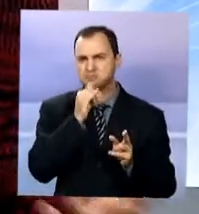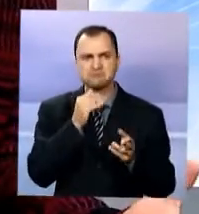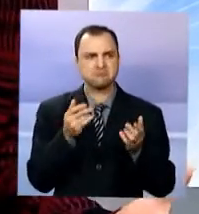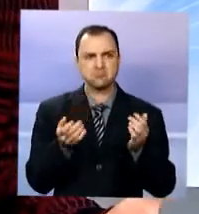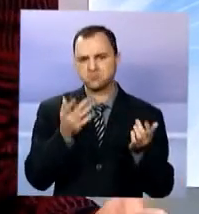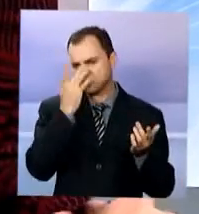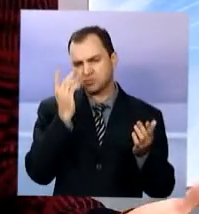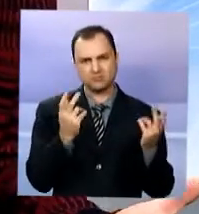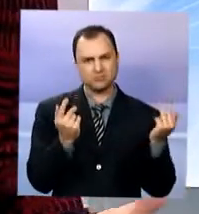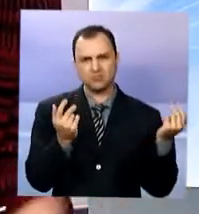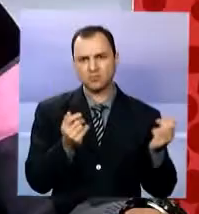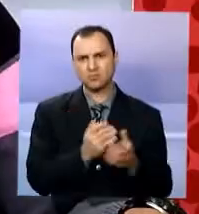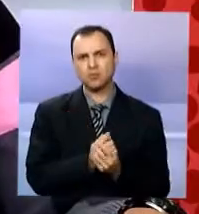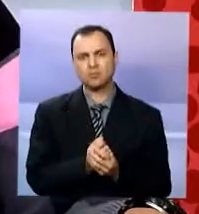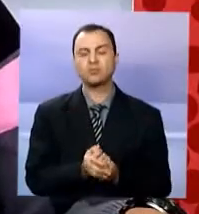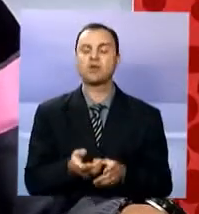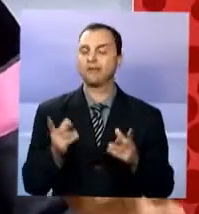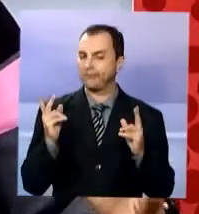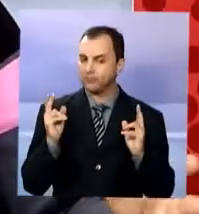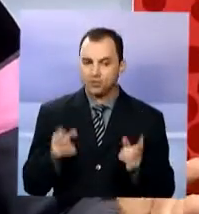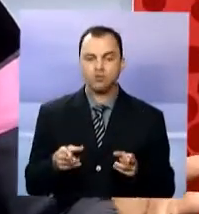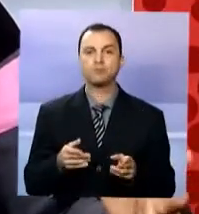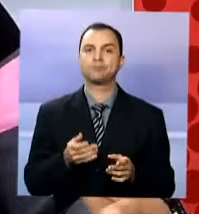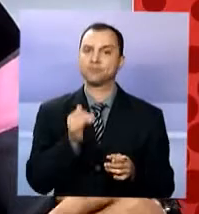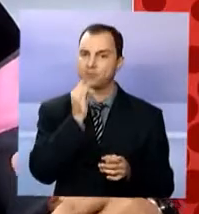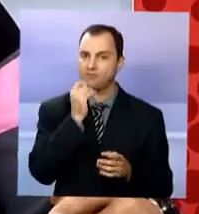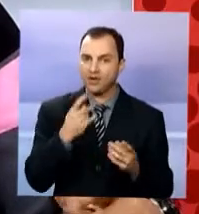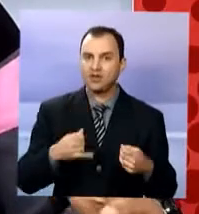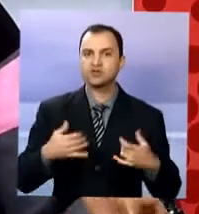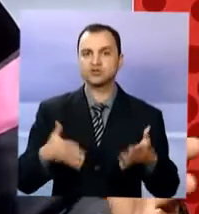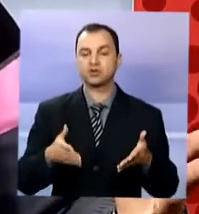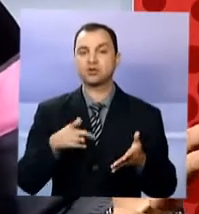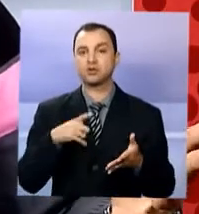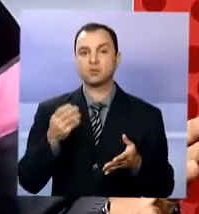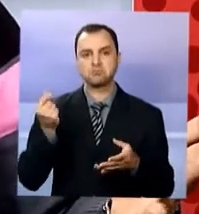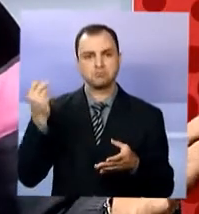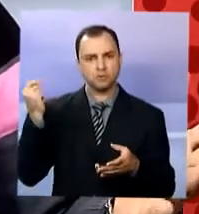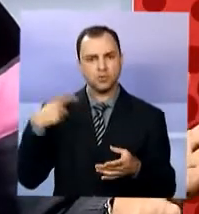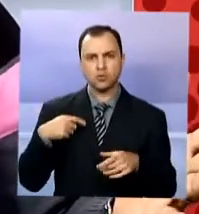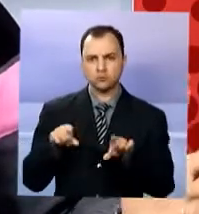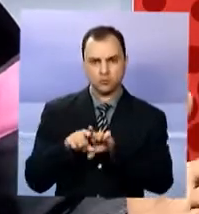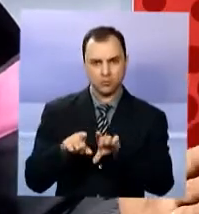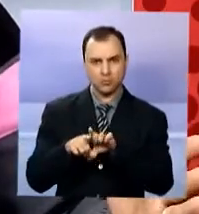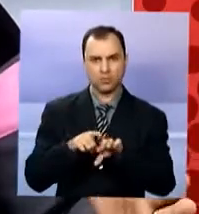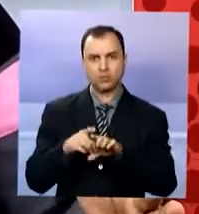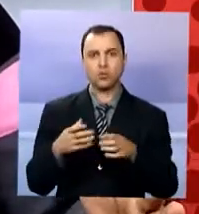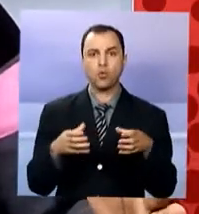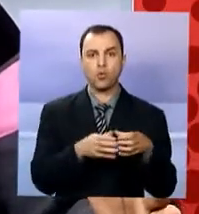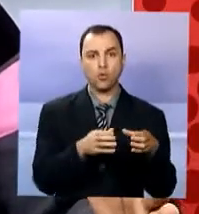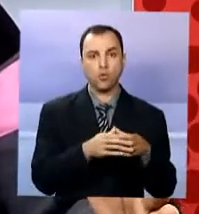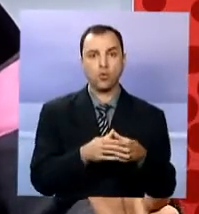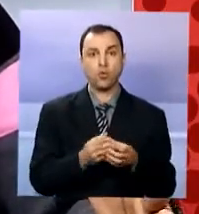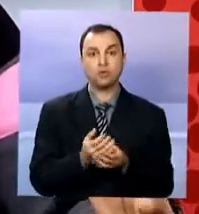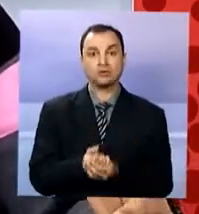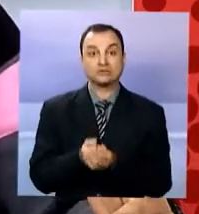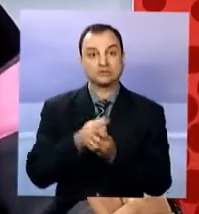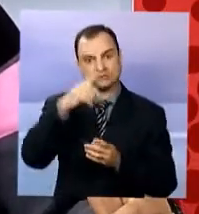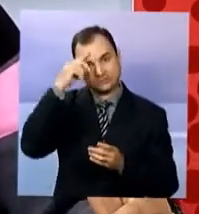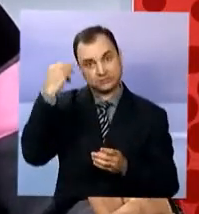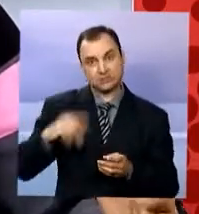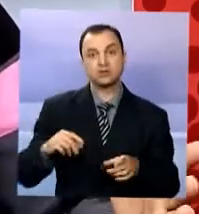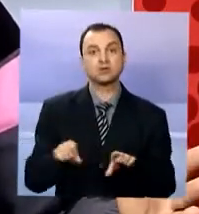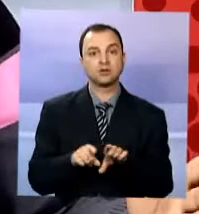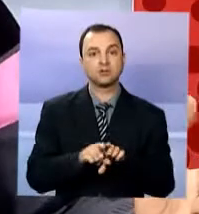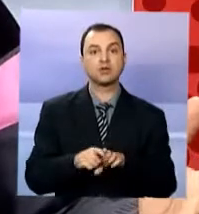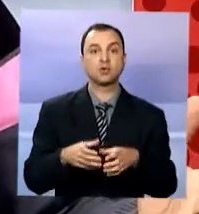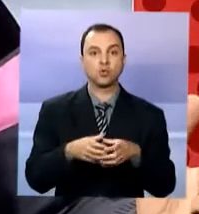um jogo para não fazer é como eu te falei eu fiquei muito tempo com meu irmão nos equipes de alto rendimento e na Seleção